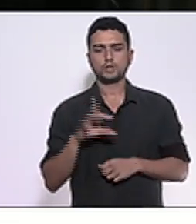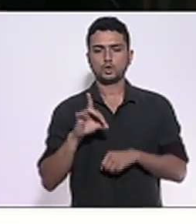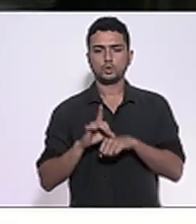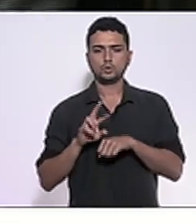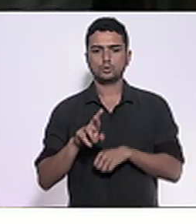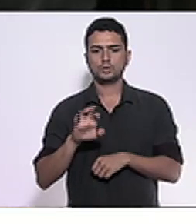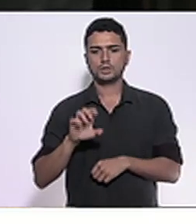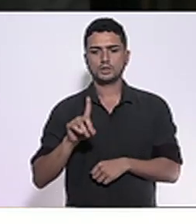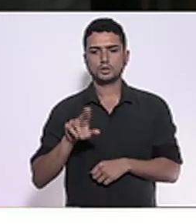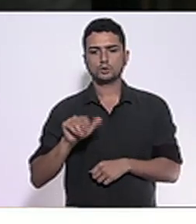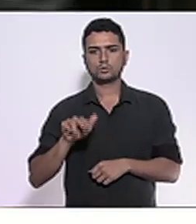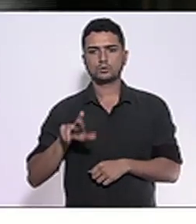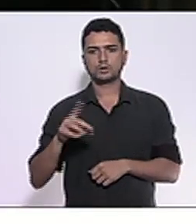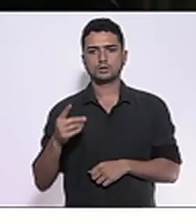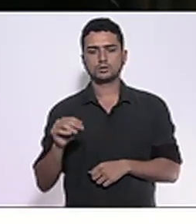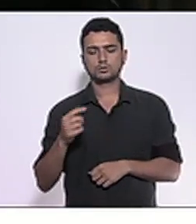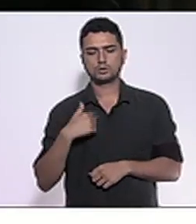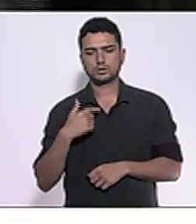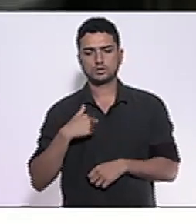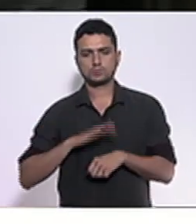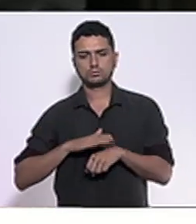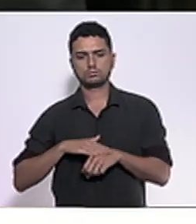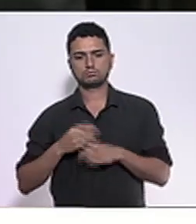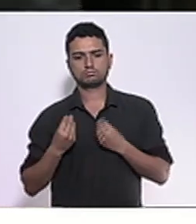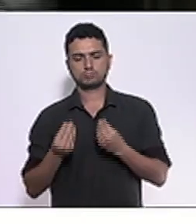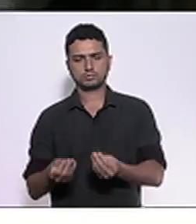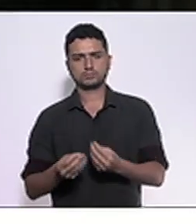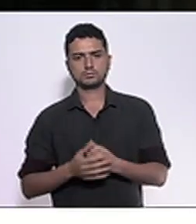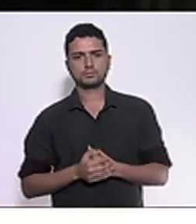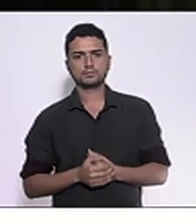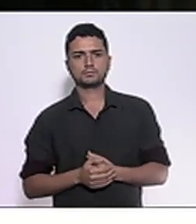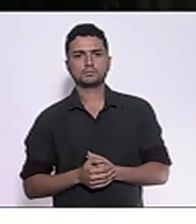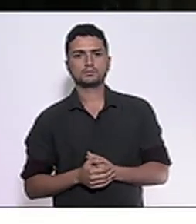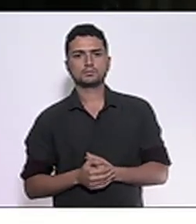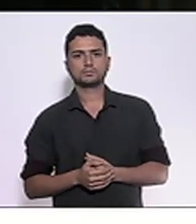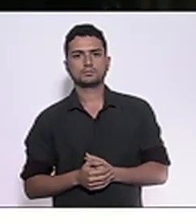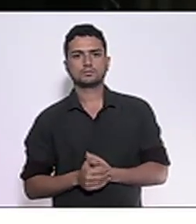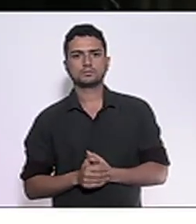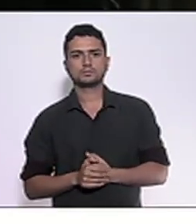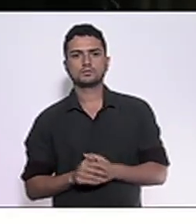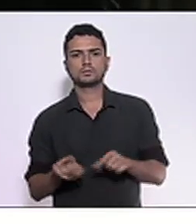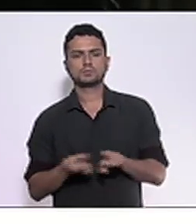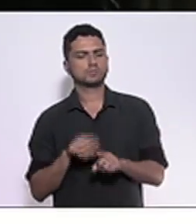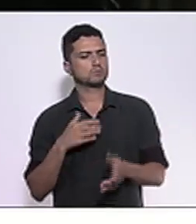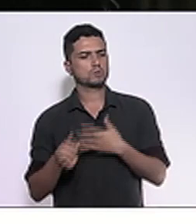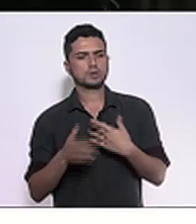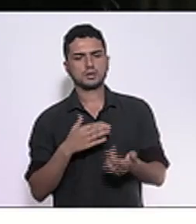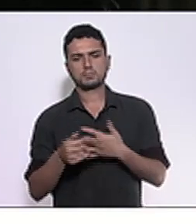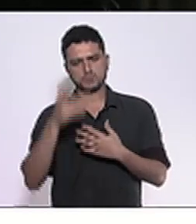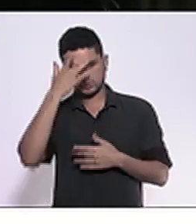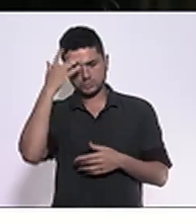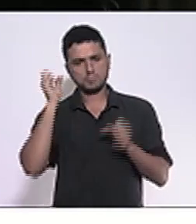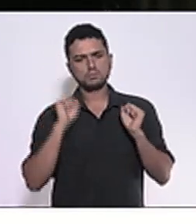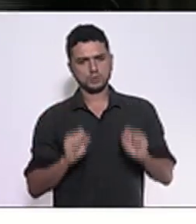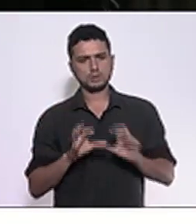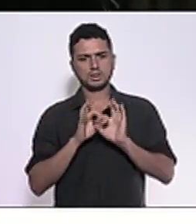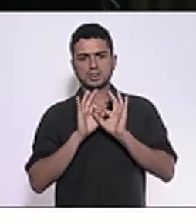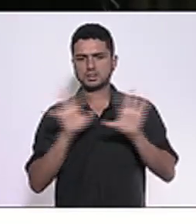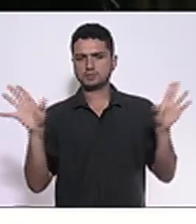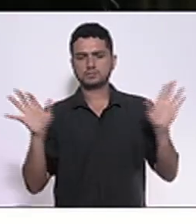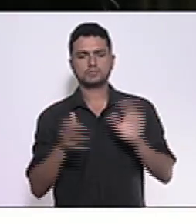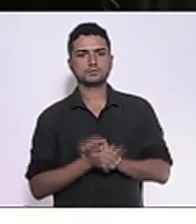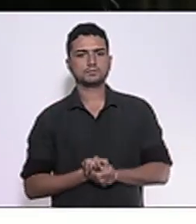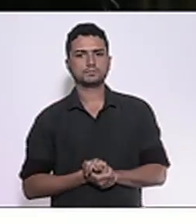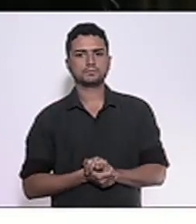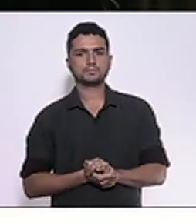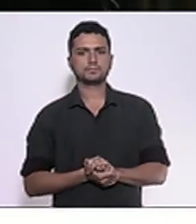tem, que eu forneci. E já fornecer quem quiser, porque eu acho que isso tem que ser absolutamente público.